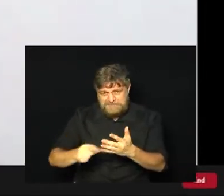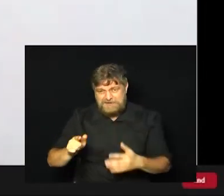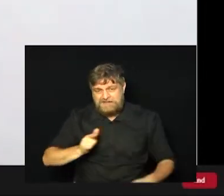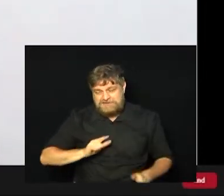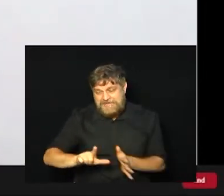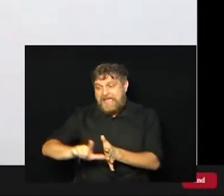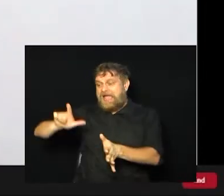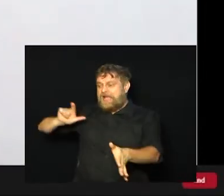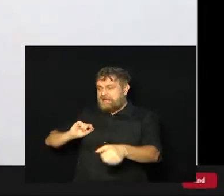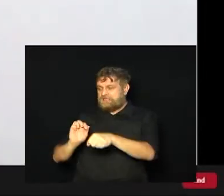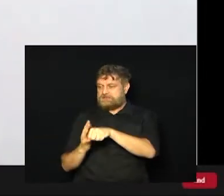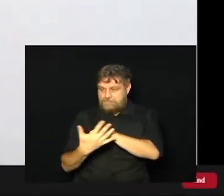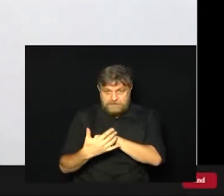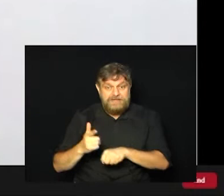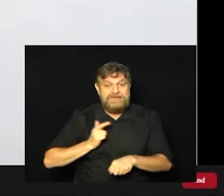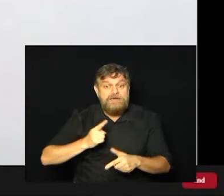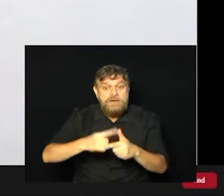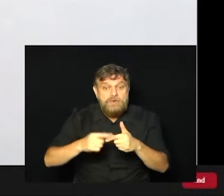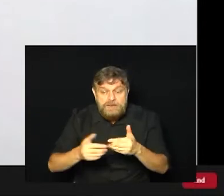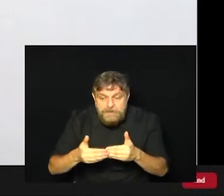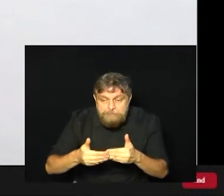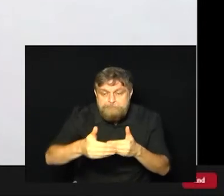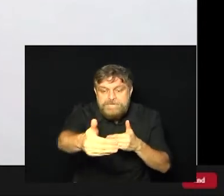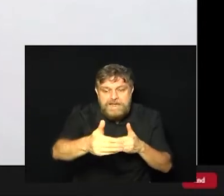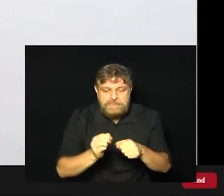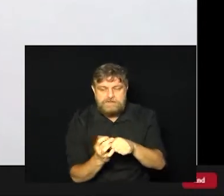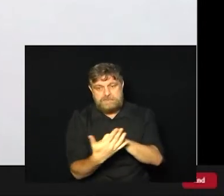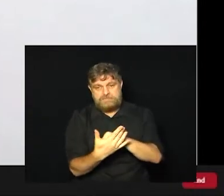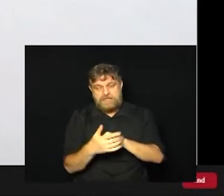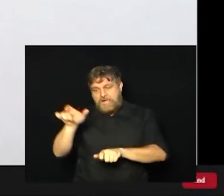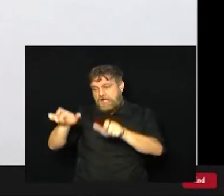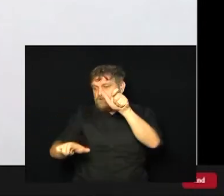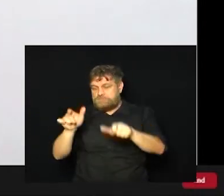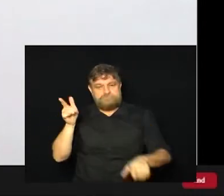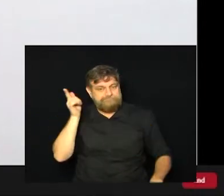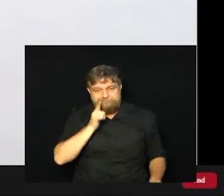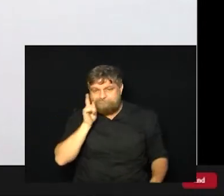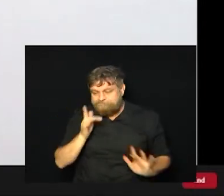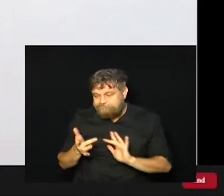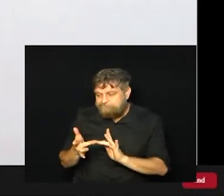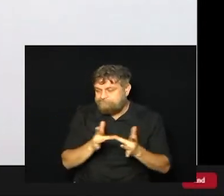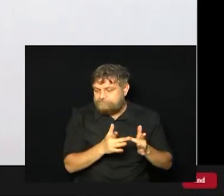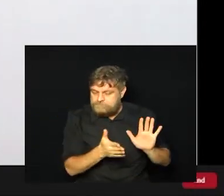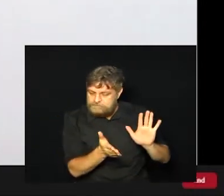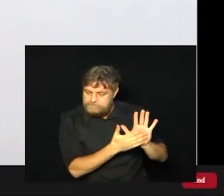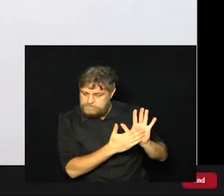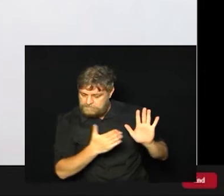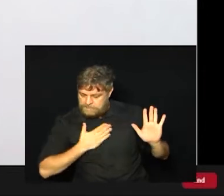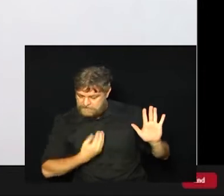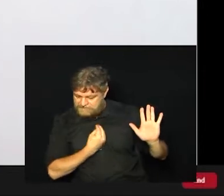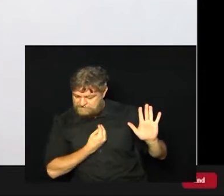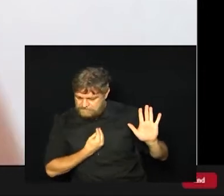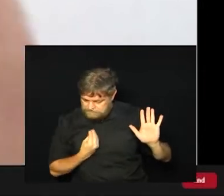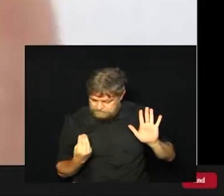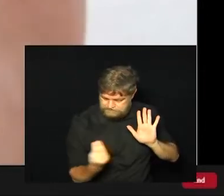antes da pandemia e os que surgiram com a pandemia. Então, as pessoas que não conseguirem conectar seu propósito com um problema